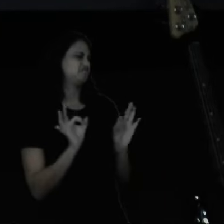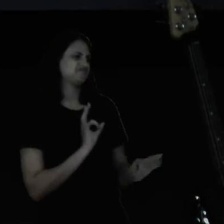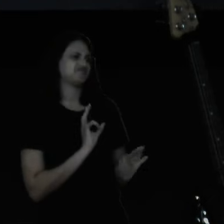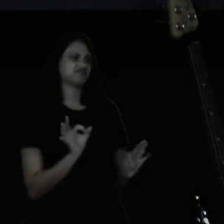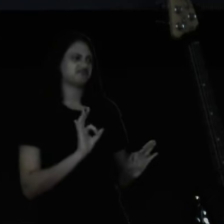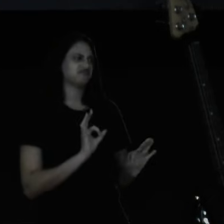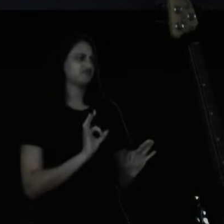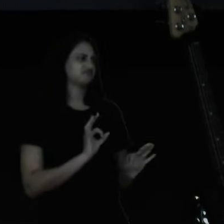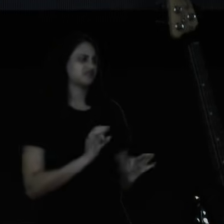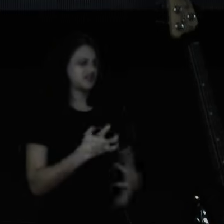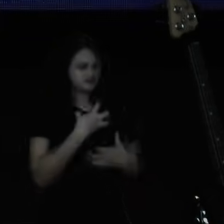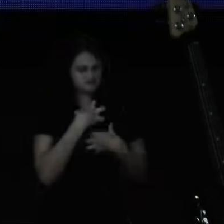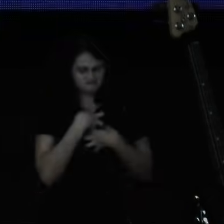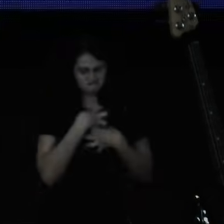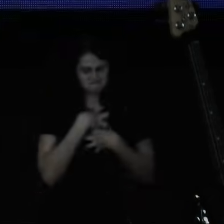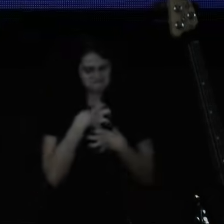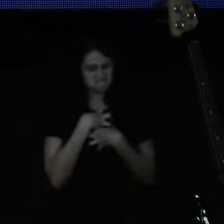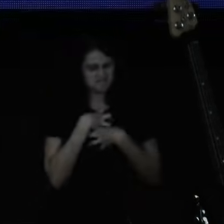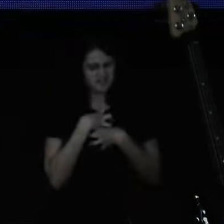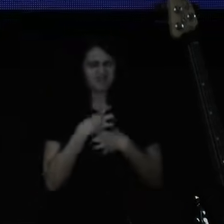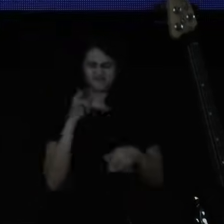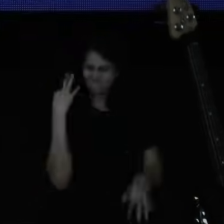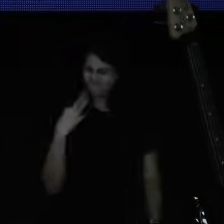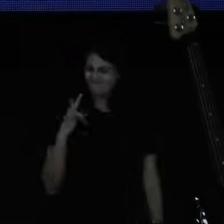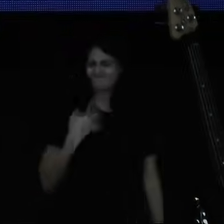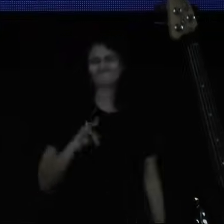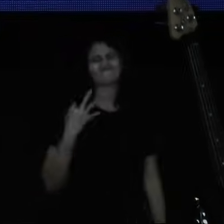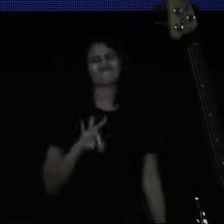Raiva, dor, rancor, não.